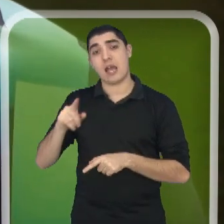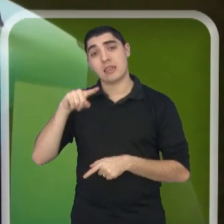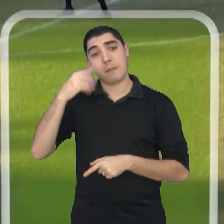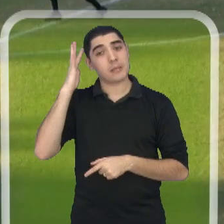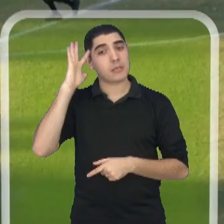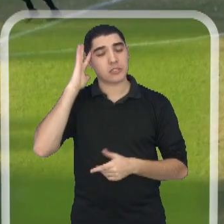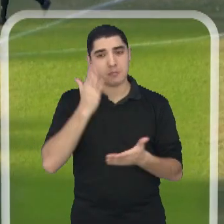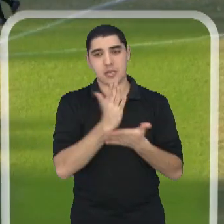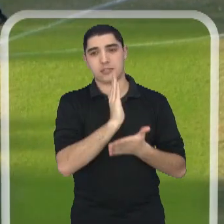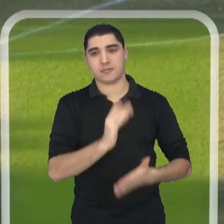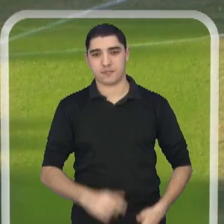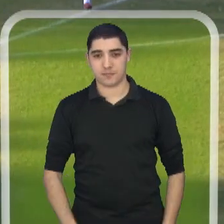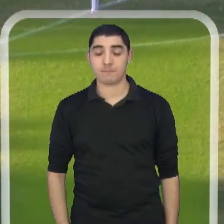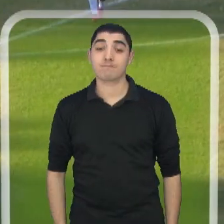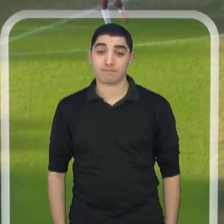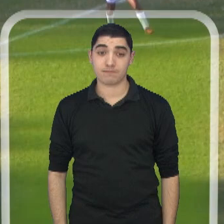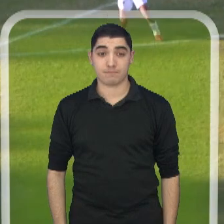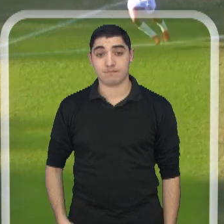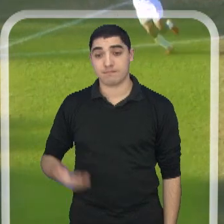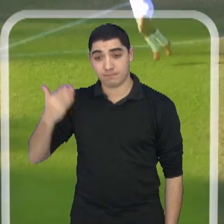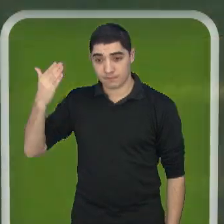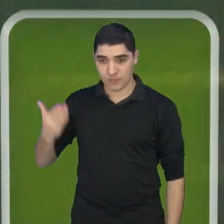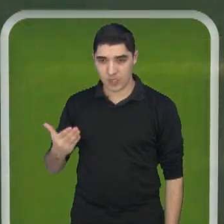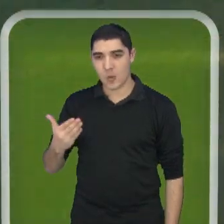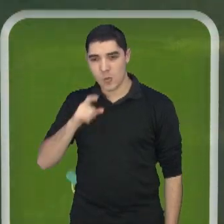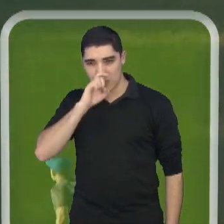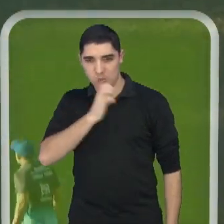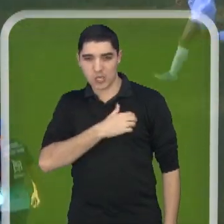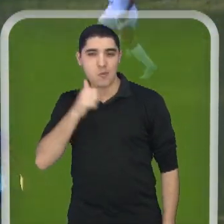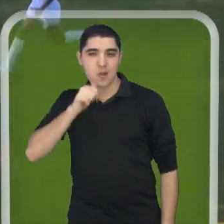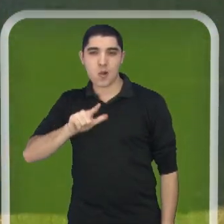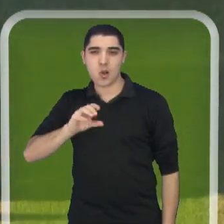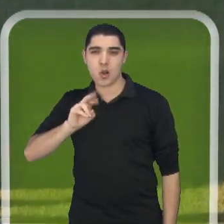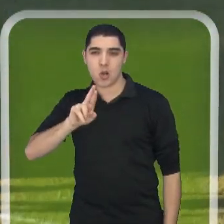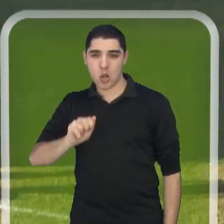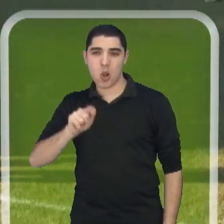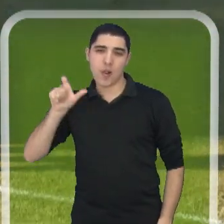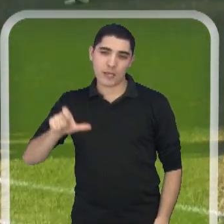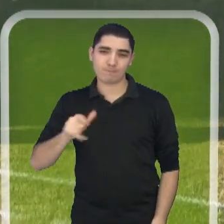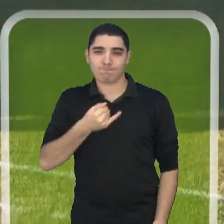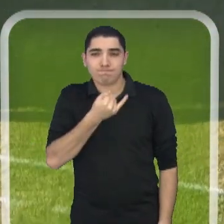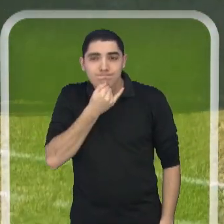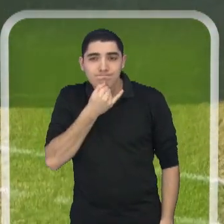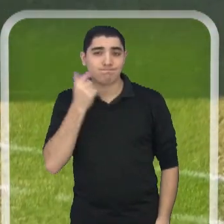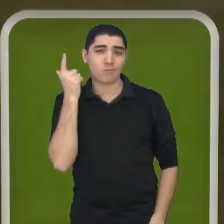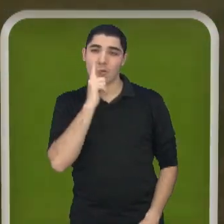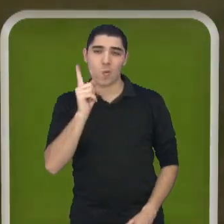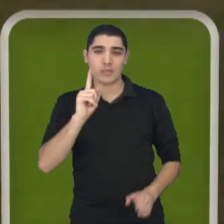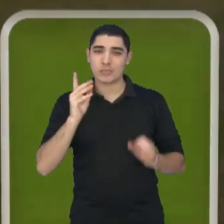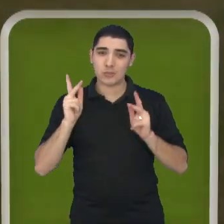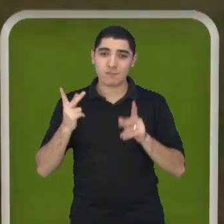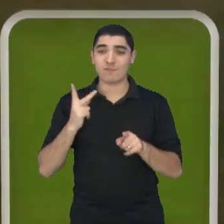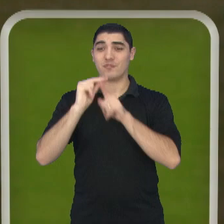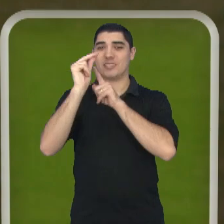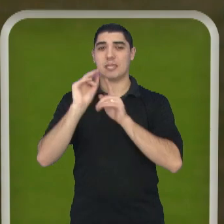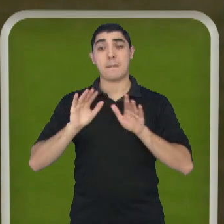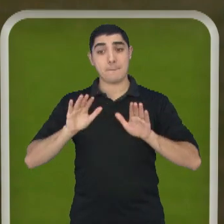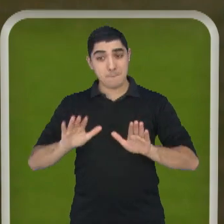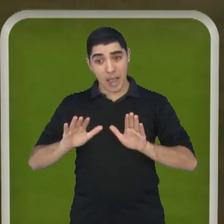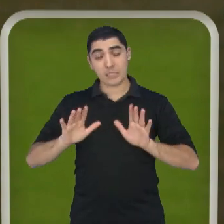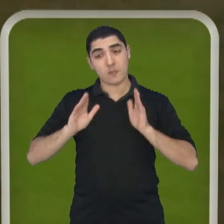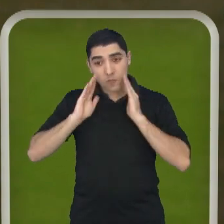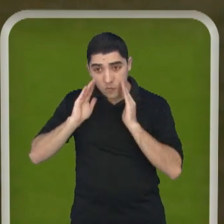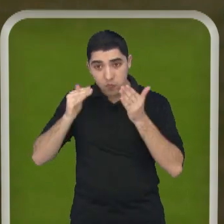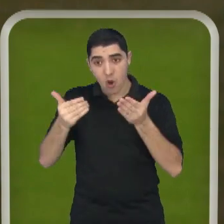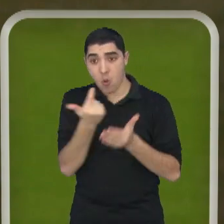classificação. Autora do gol do São José, Loura Capanema lamenta o time não ter segurado a vantagem, mas foca nos próximos